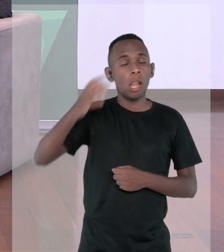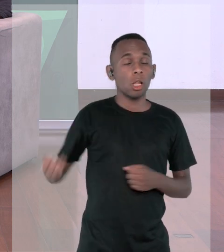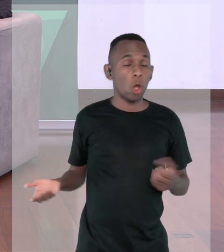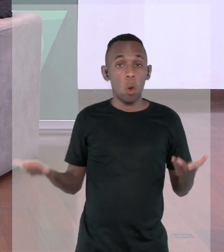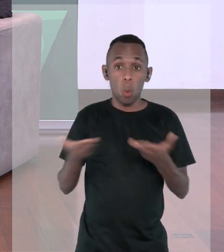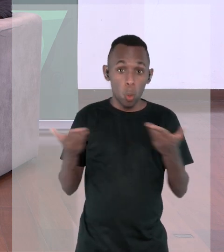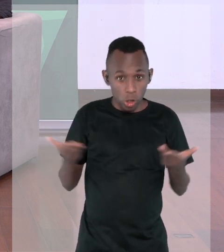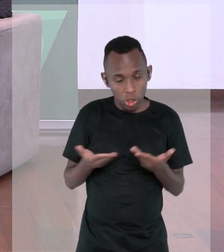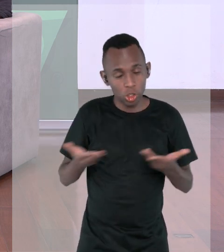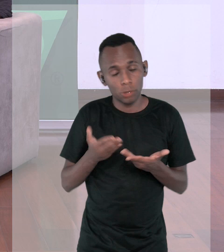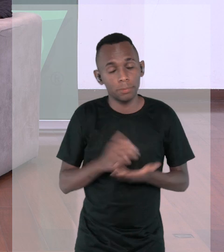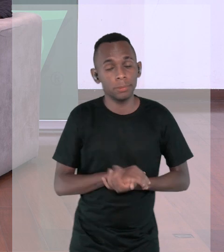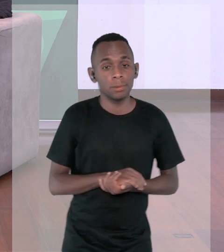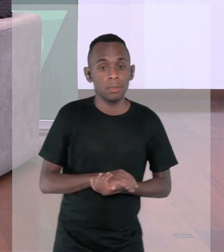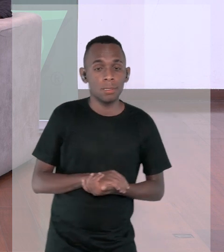atual,